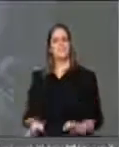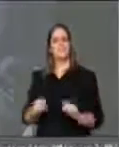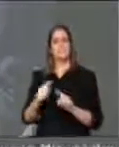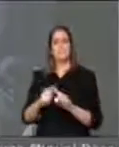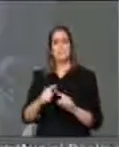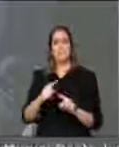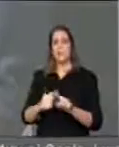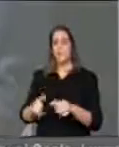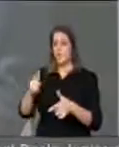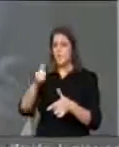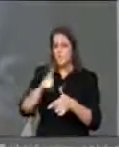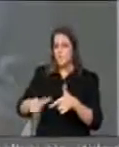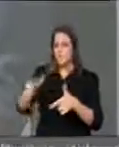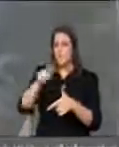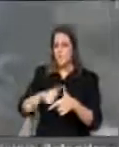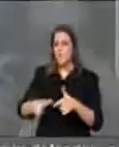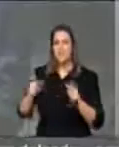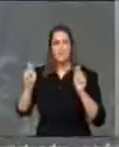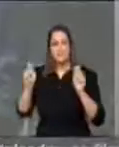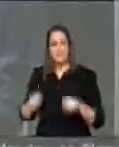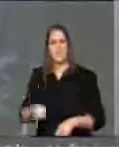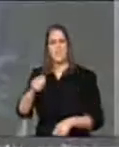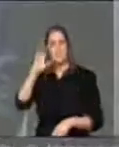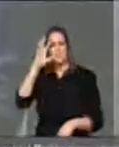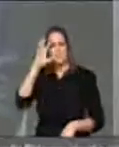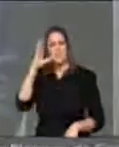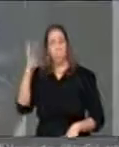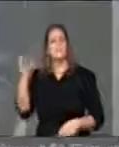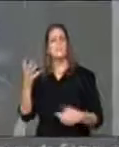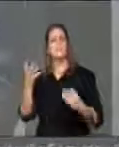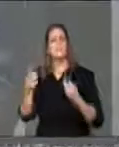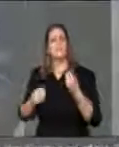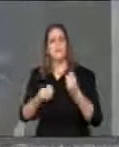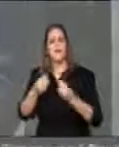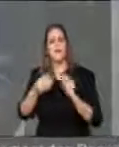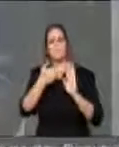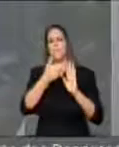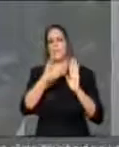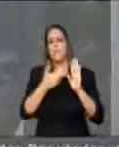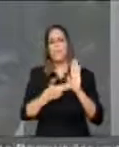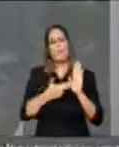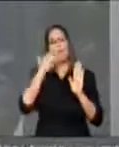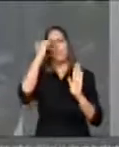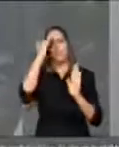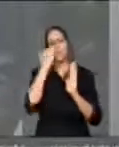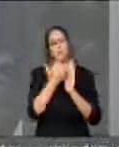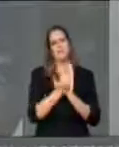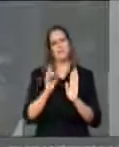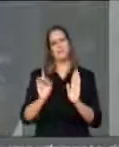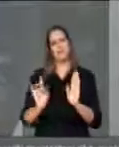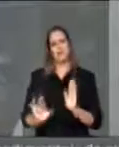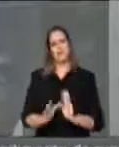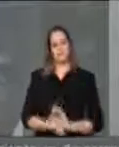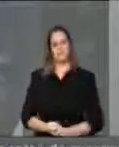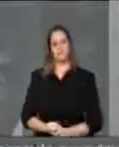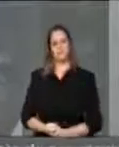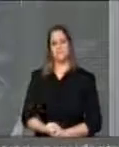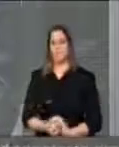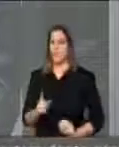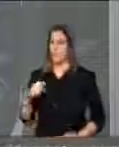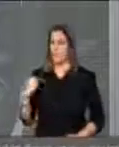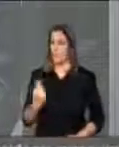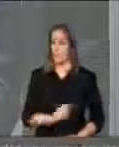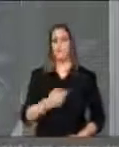crises seja encontrada dentro das regras de nossa Constituição. Constituição essa que todos nós